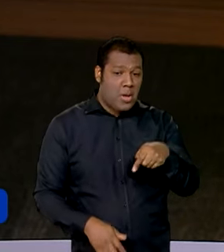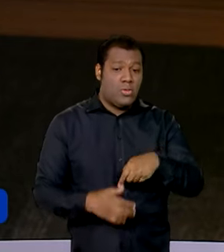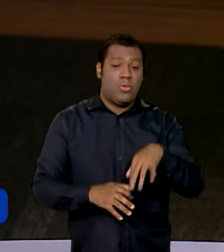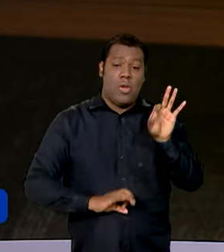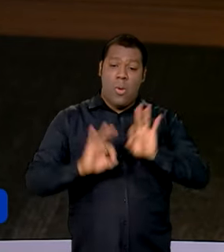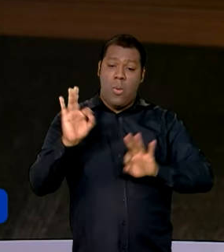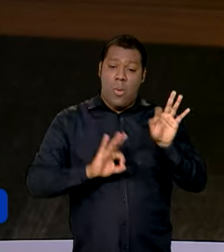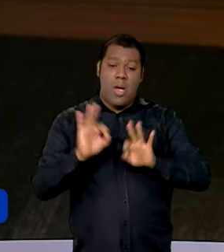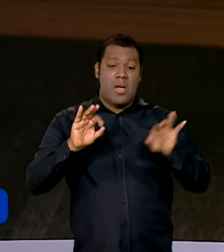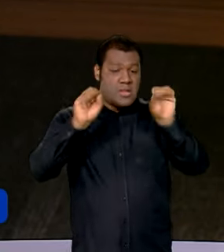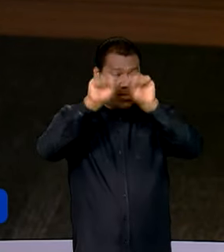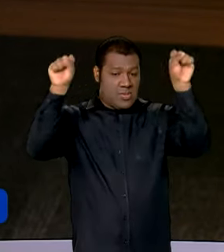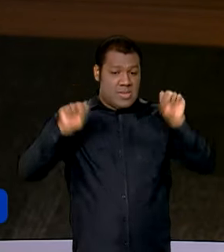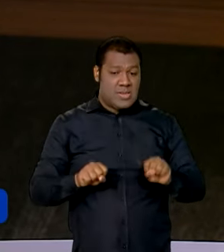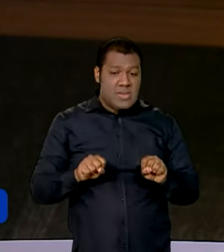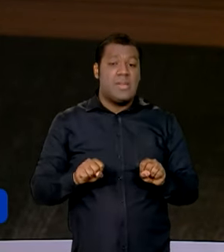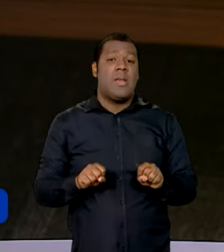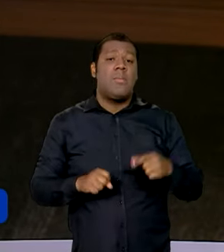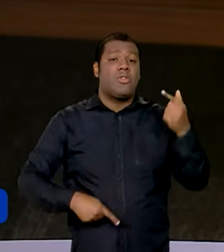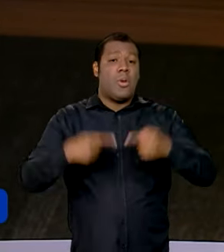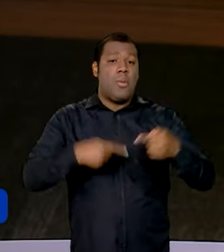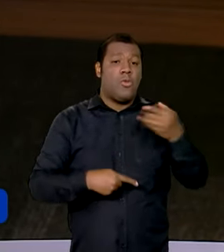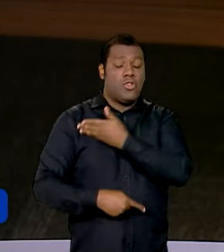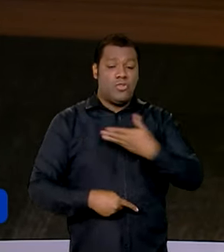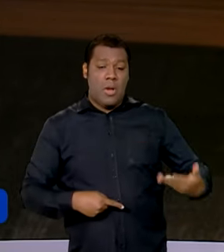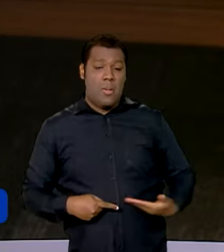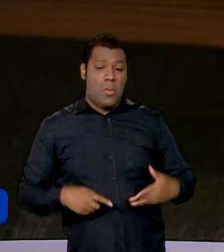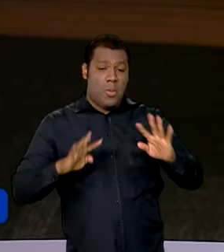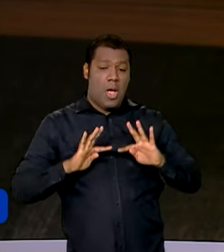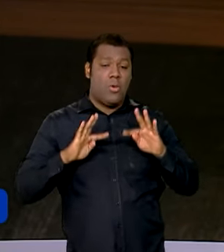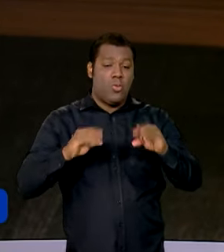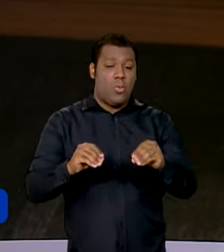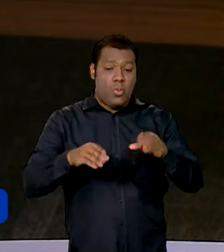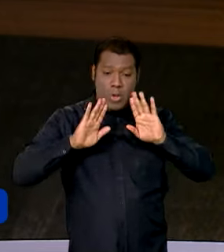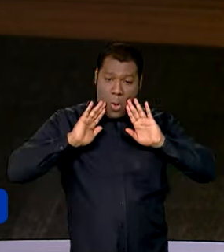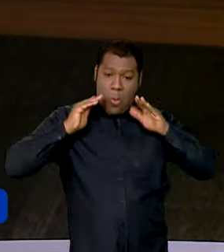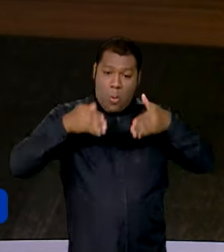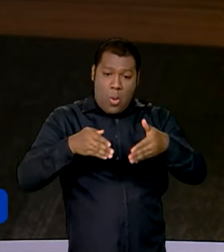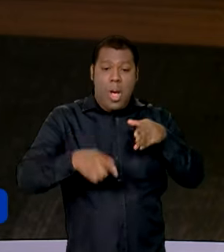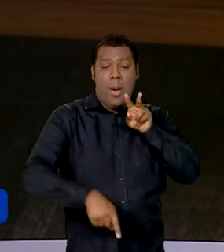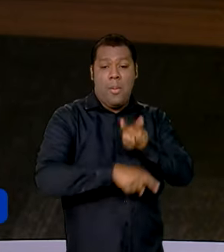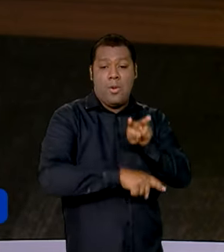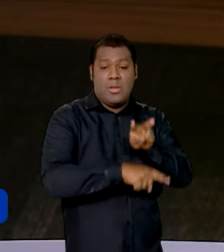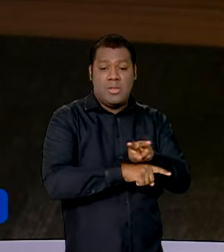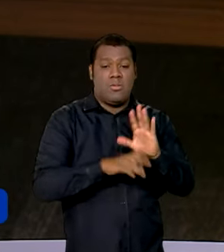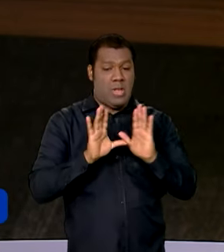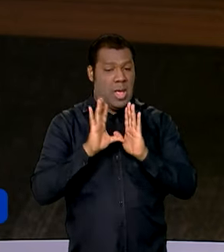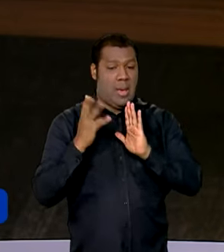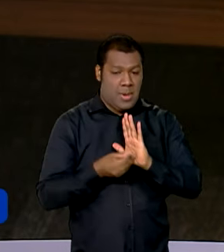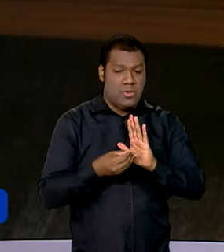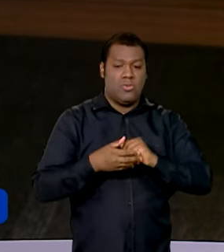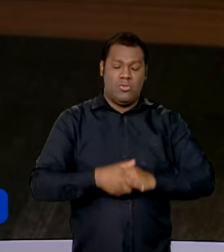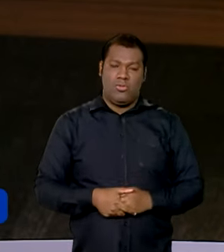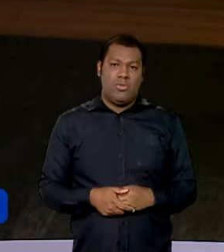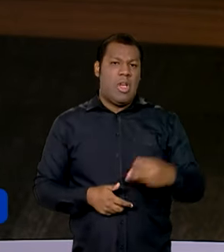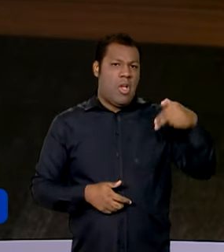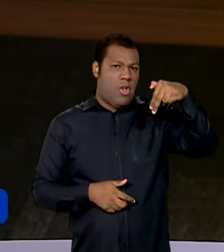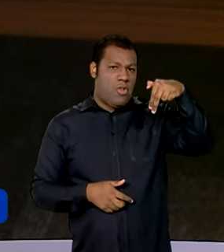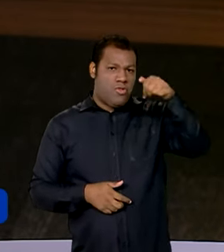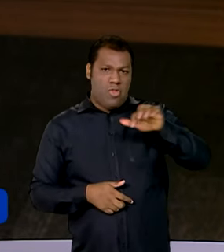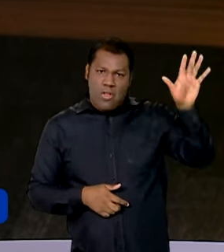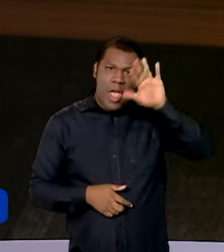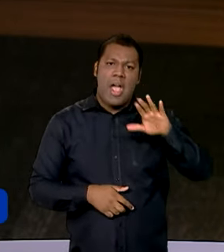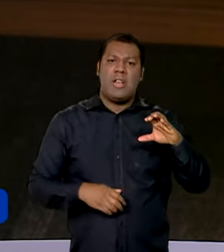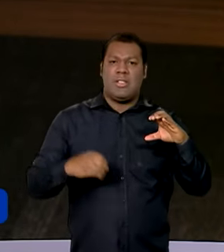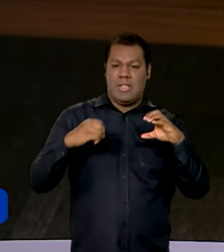sistematização de todas as políticas públicas voltar da Amazônia Estamos fazendo o mesmo com Nordeste com centro-oeste com as